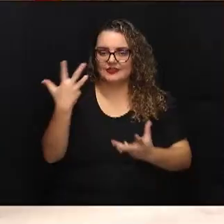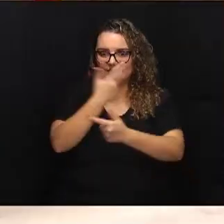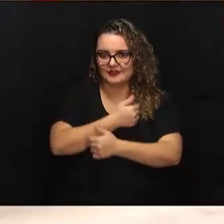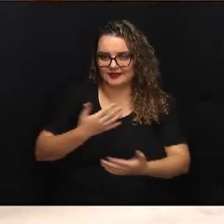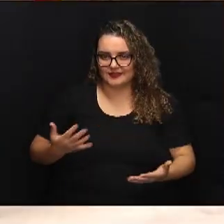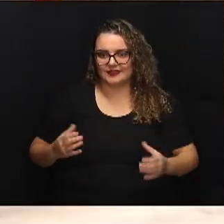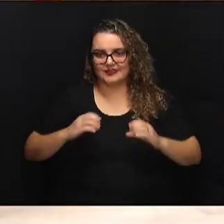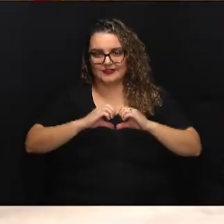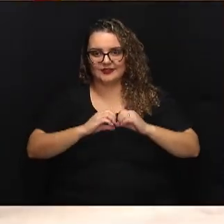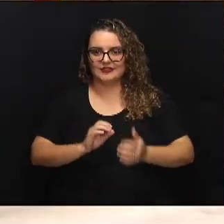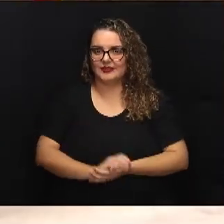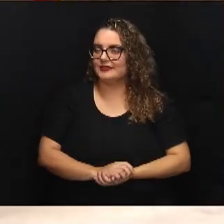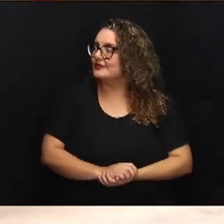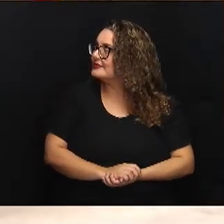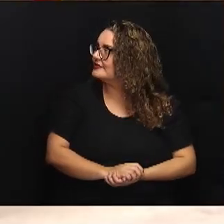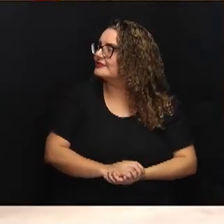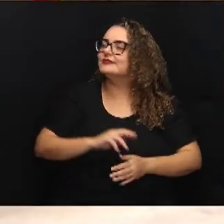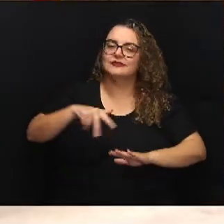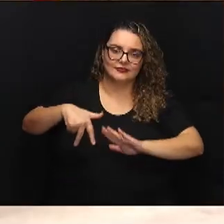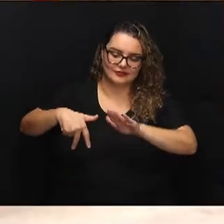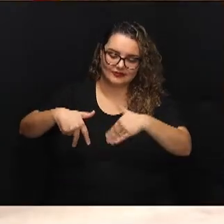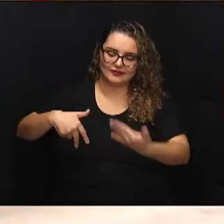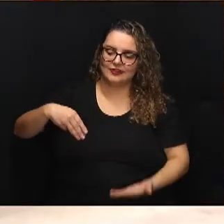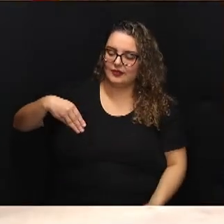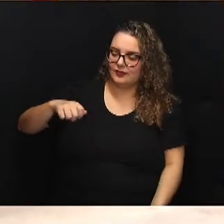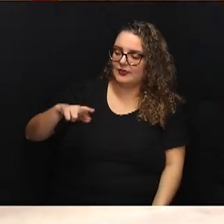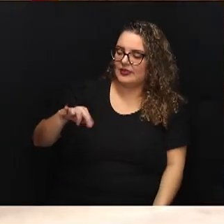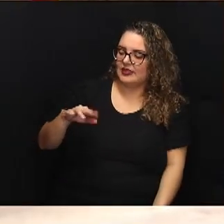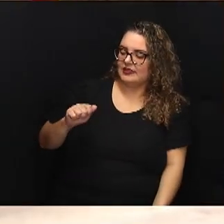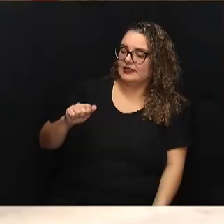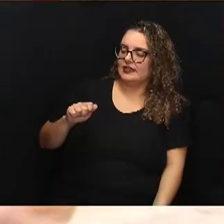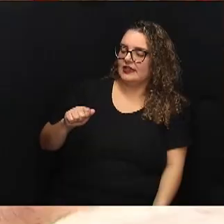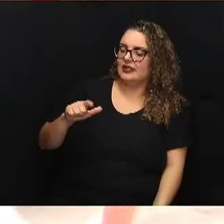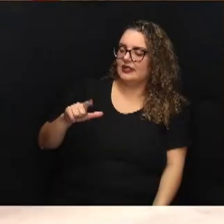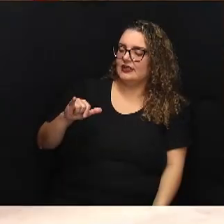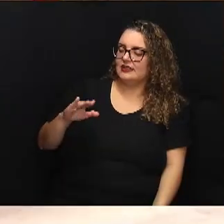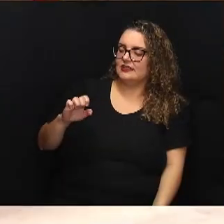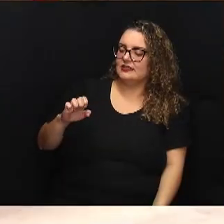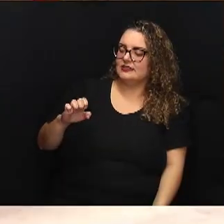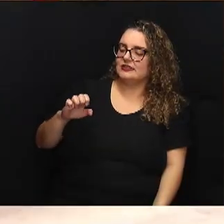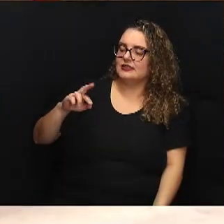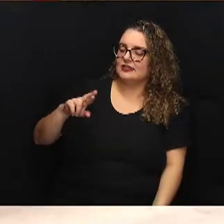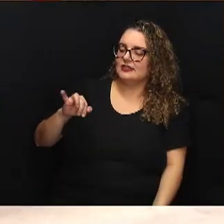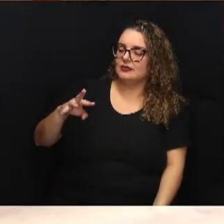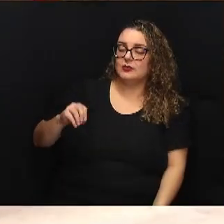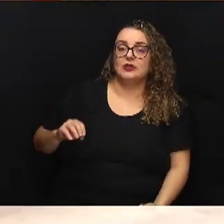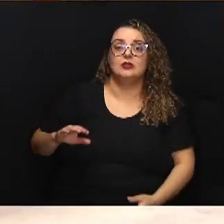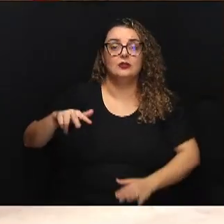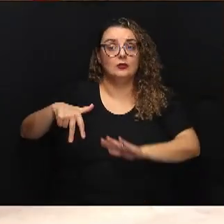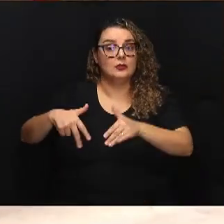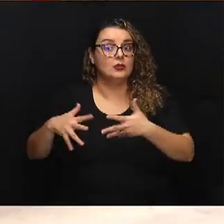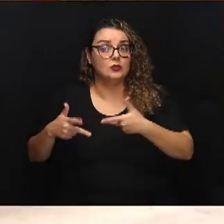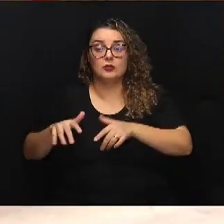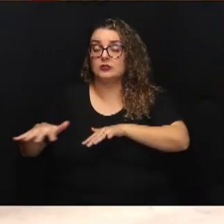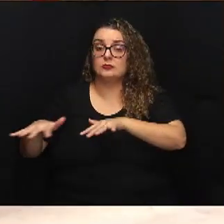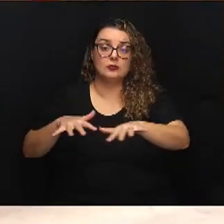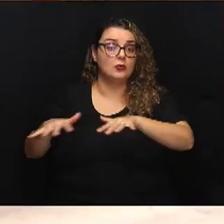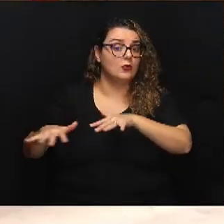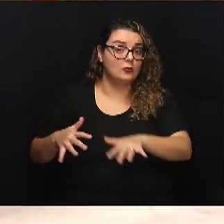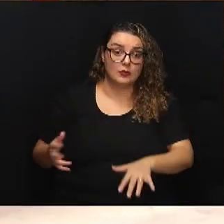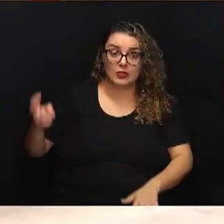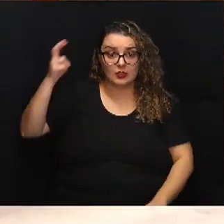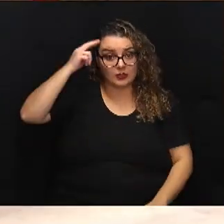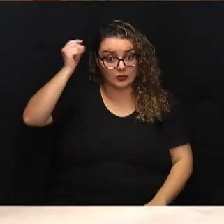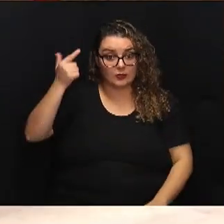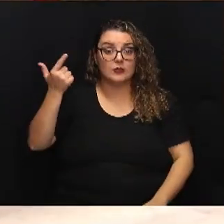ama. Quando a gente homenageia a Maria Alice Ribeiro, a gente está homenageando todo esse movimento cultural que resistiu e